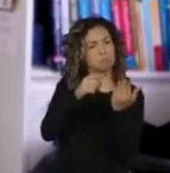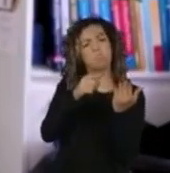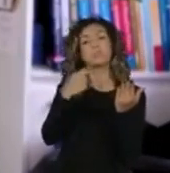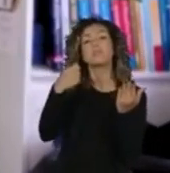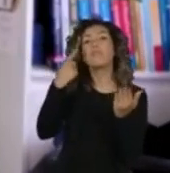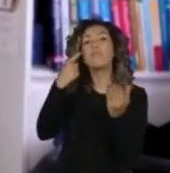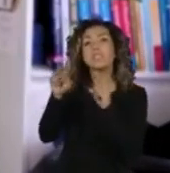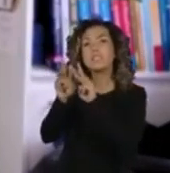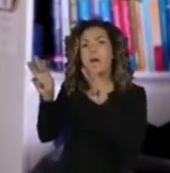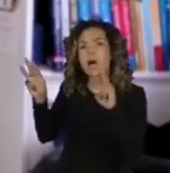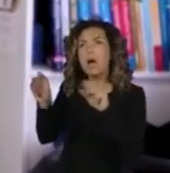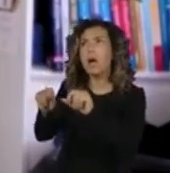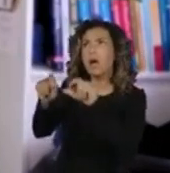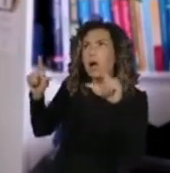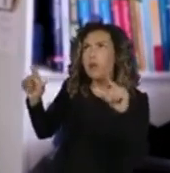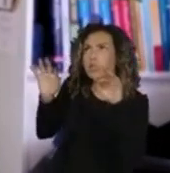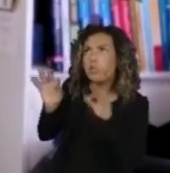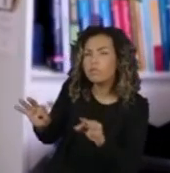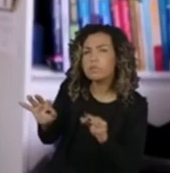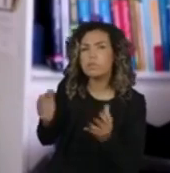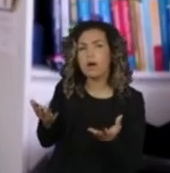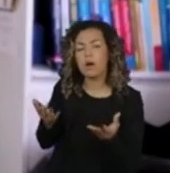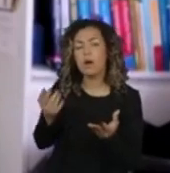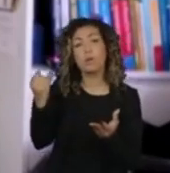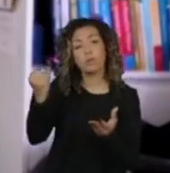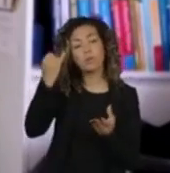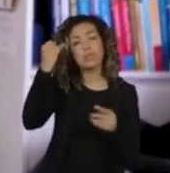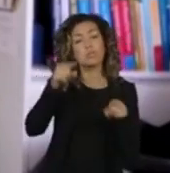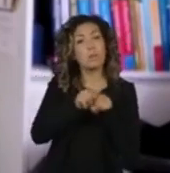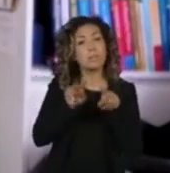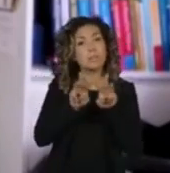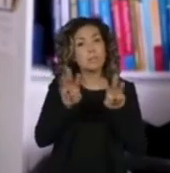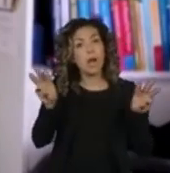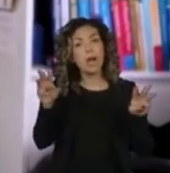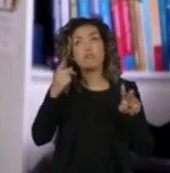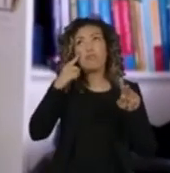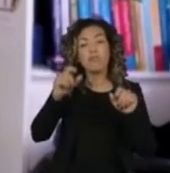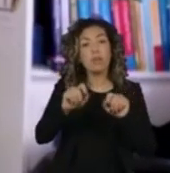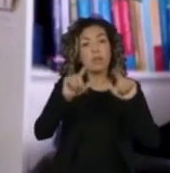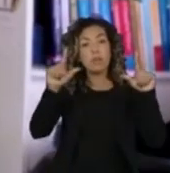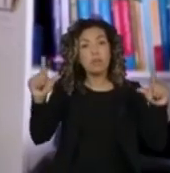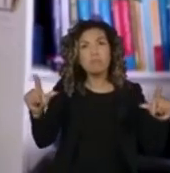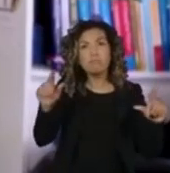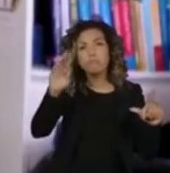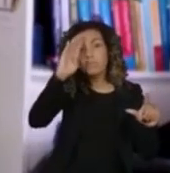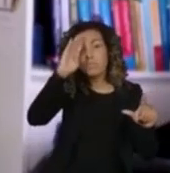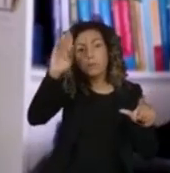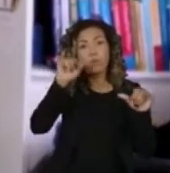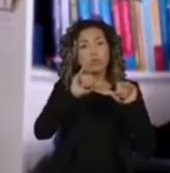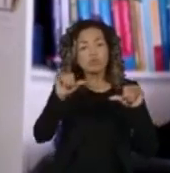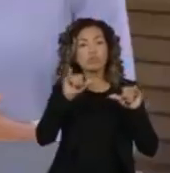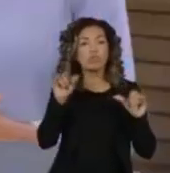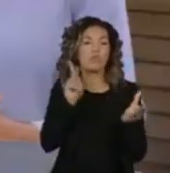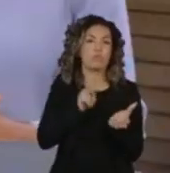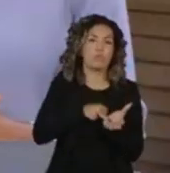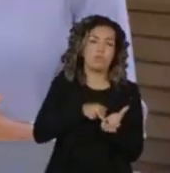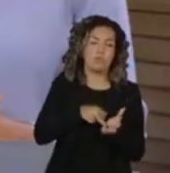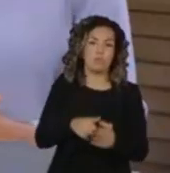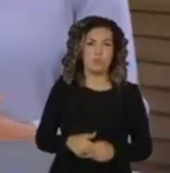candidato, ou então sempre estar ligado, né, em sites e canais de notícias oficiais.